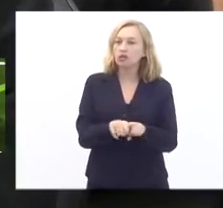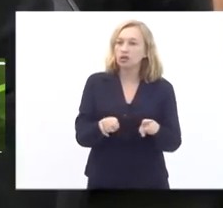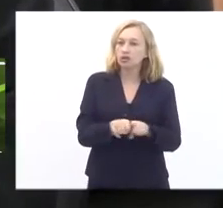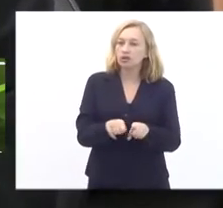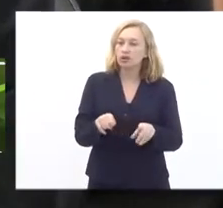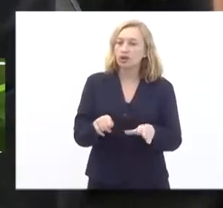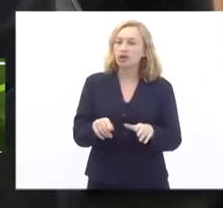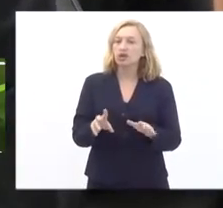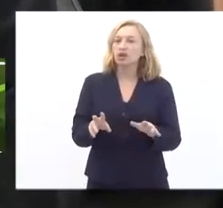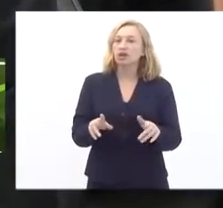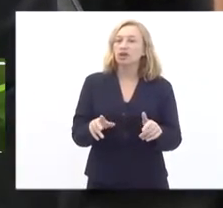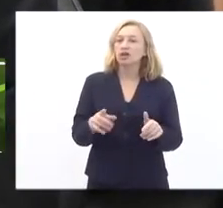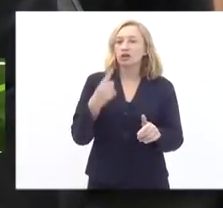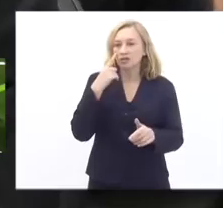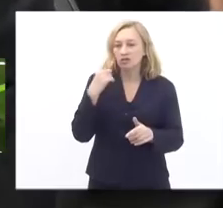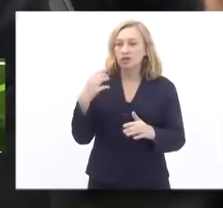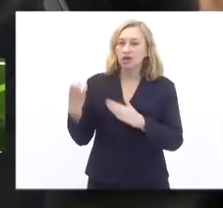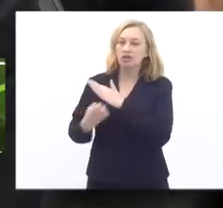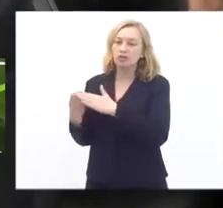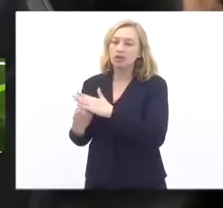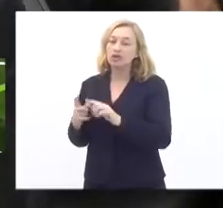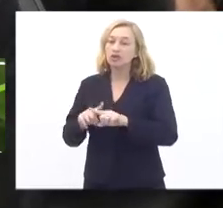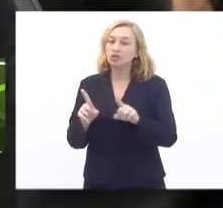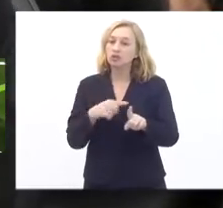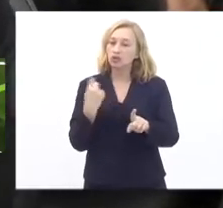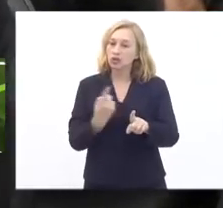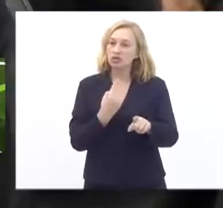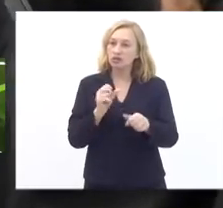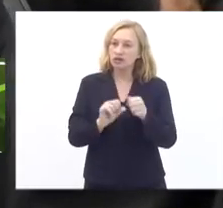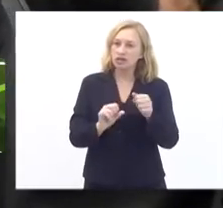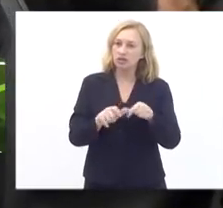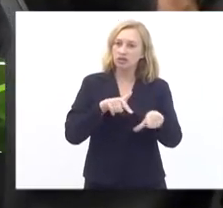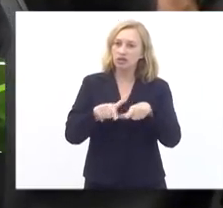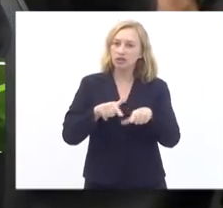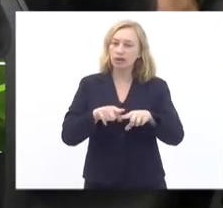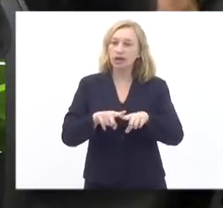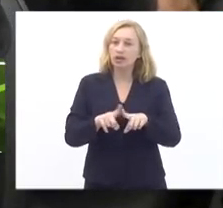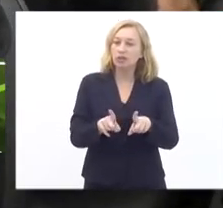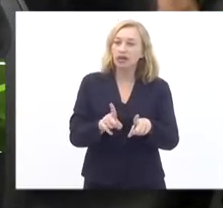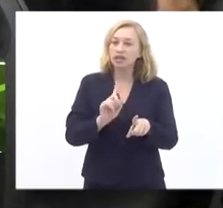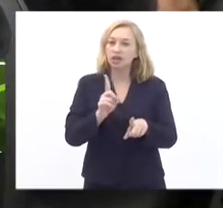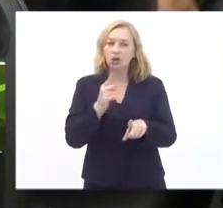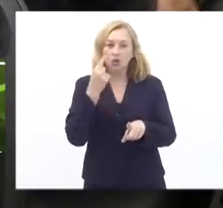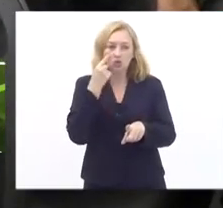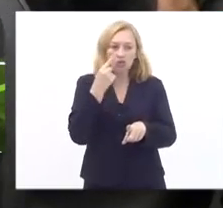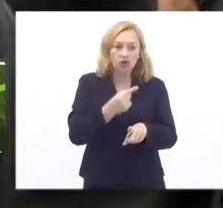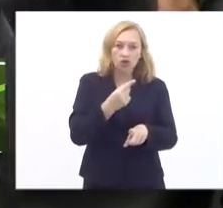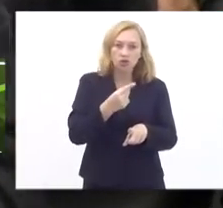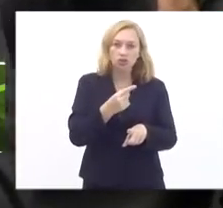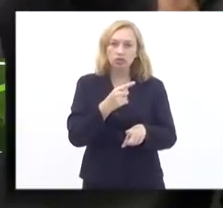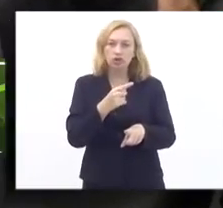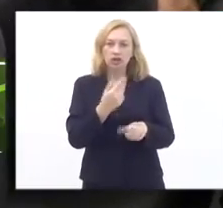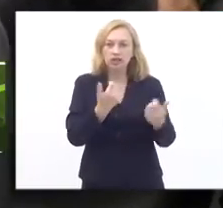custos, a concessionária faz esse trabalho, mas não olhando o poder aquisitivo da população.